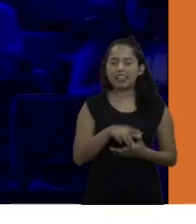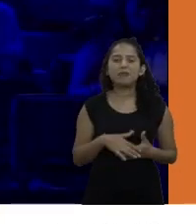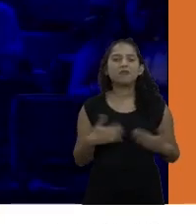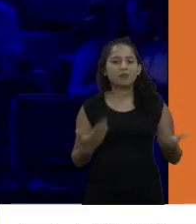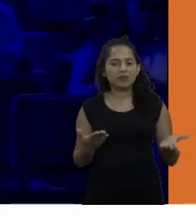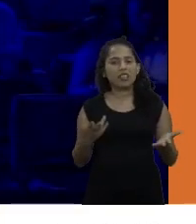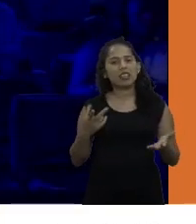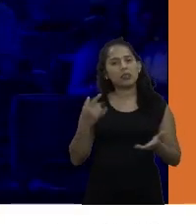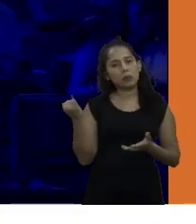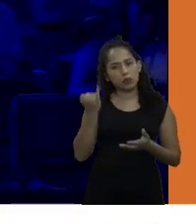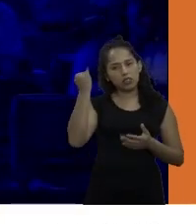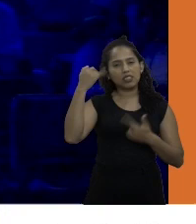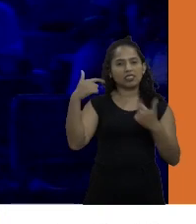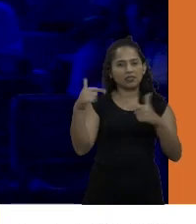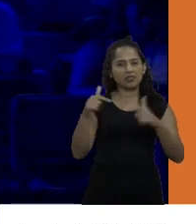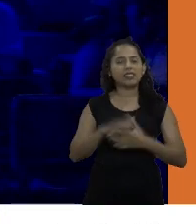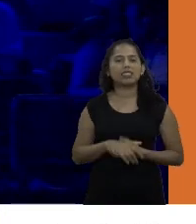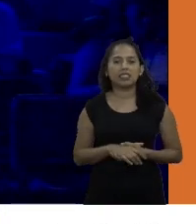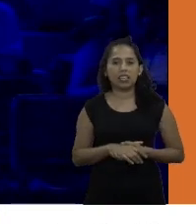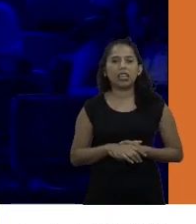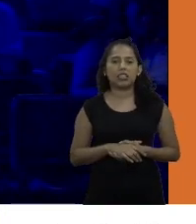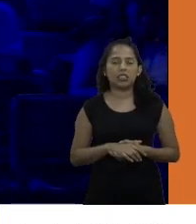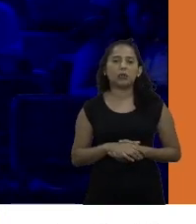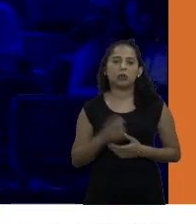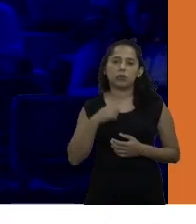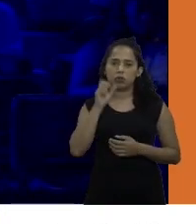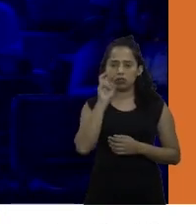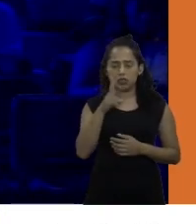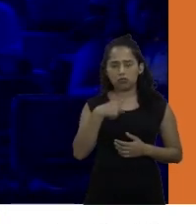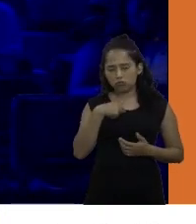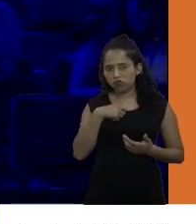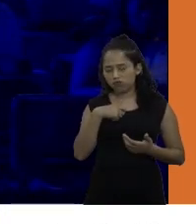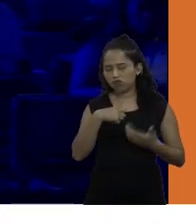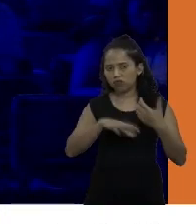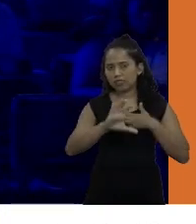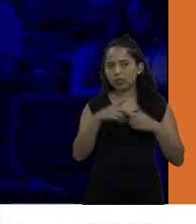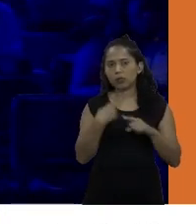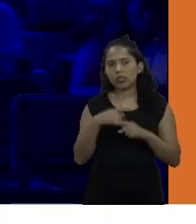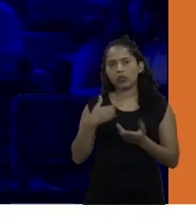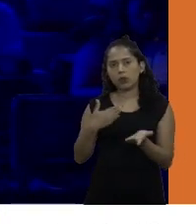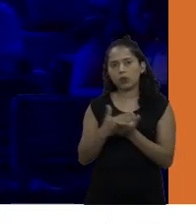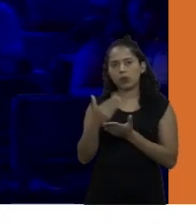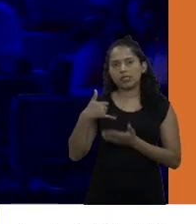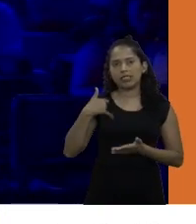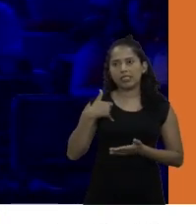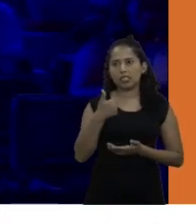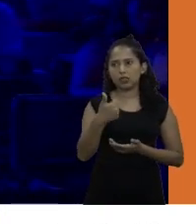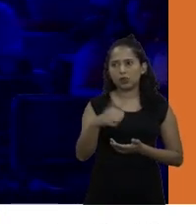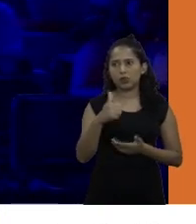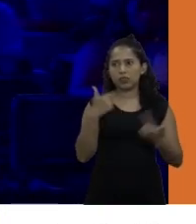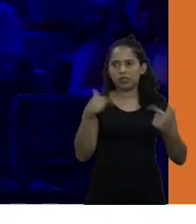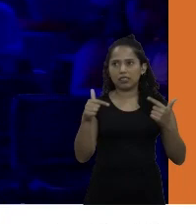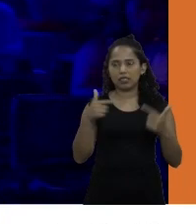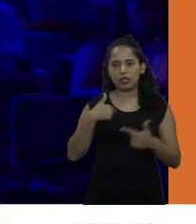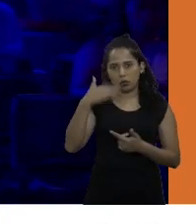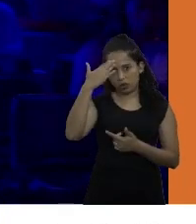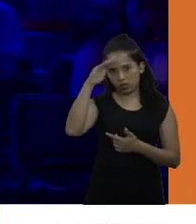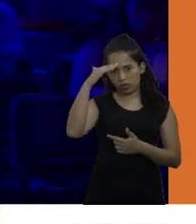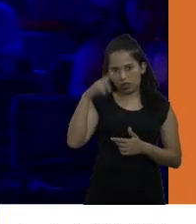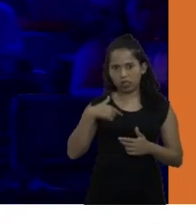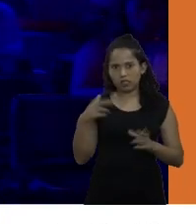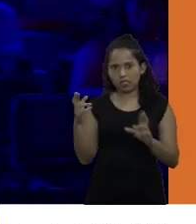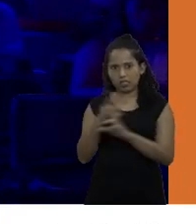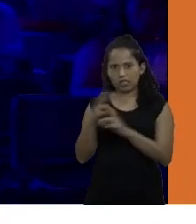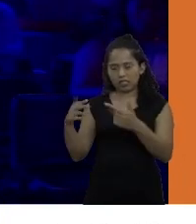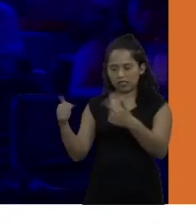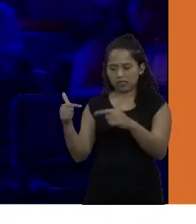Eu compartilho, eu me vi muito nas coisas que você falou, porque eu sou uma pessoa que começou a trabalhar com 11 anos de idade também. Uhum. E eu entendo hoje que a minha relação com o trabalho é